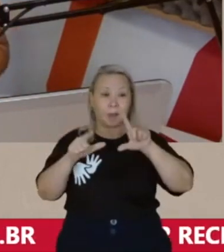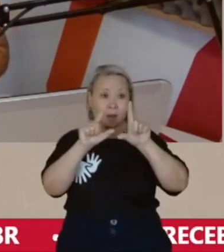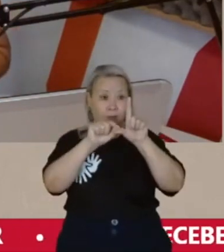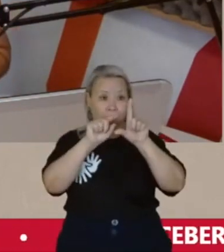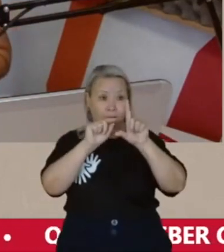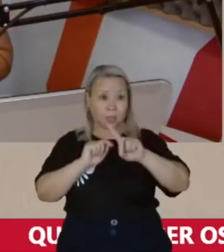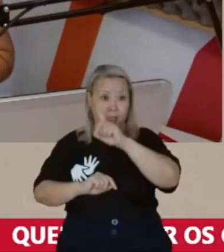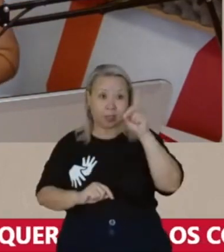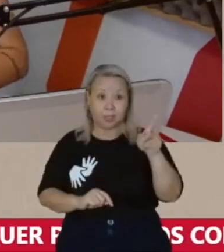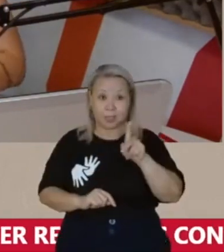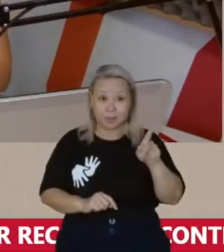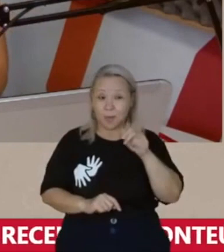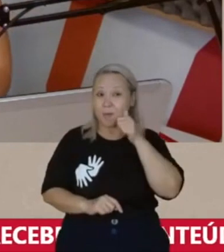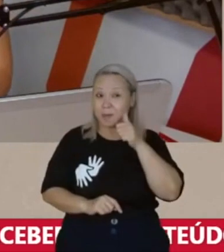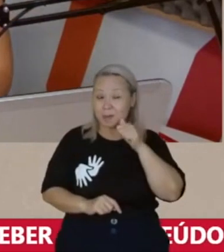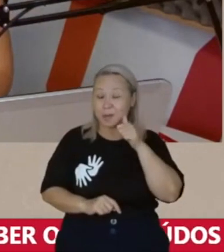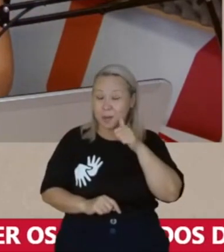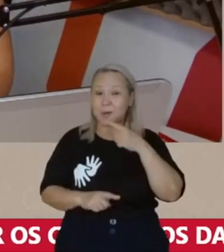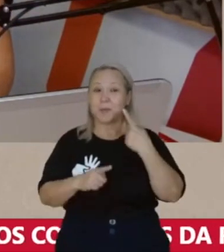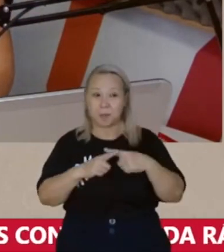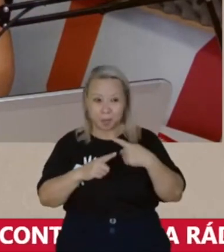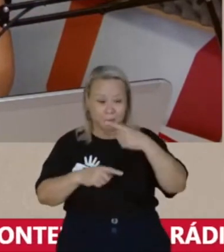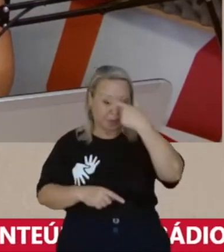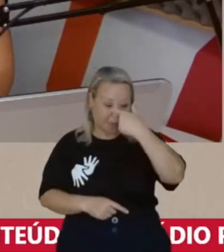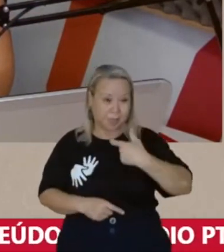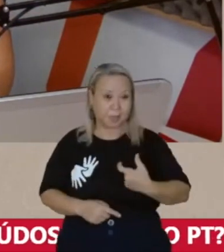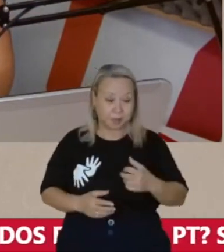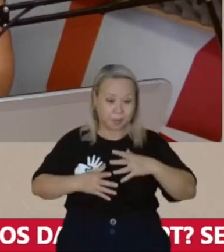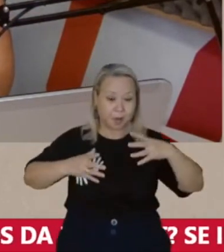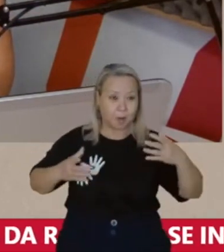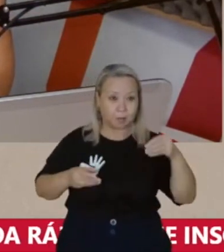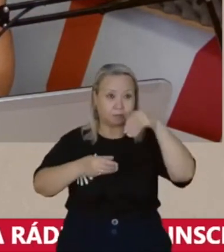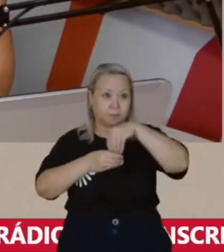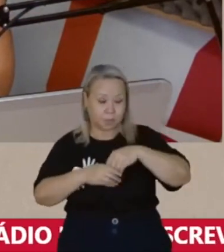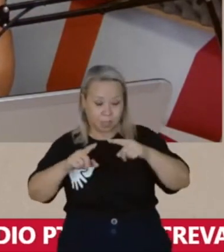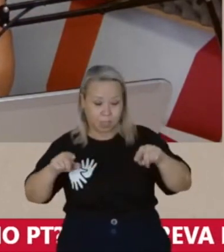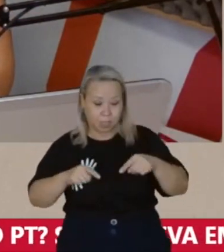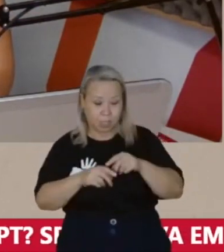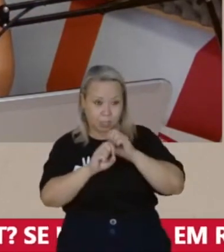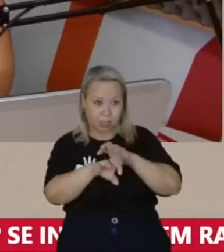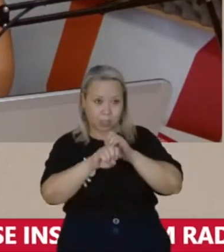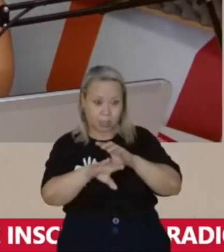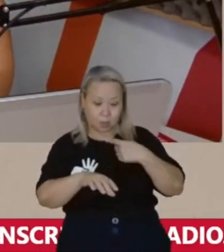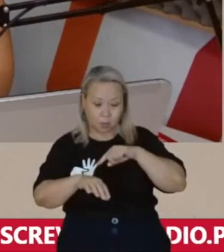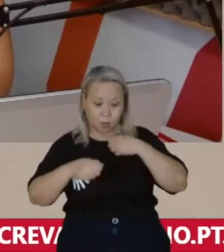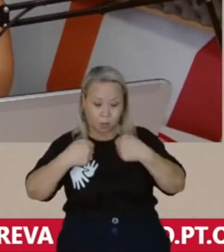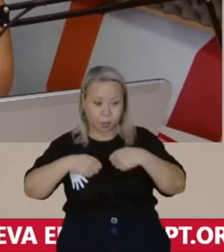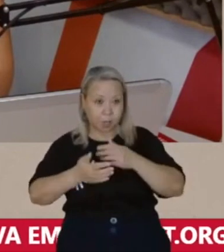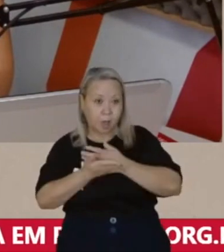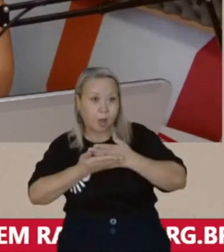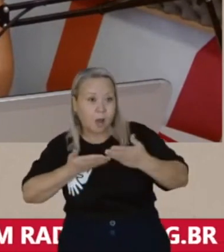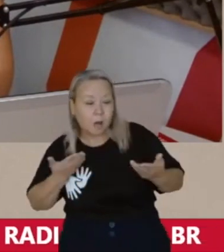Dia das Professoras, porque somos maioria dentro da sala de aula e a gente precisa começar a